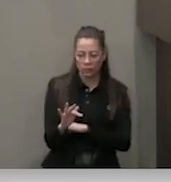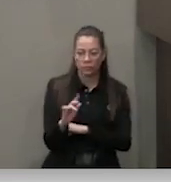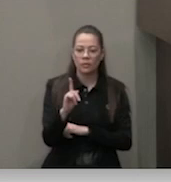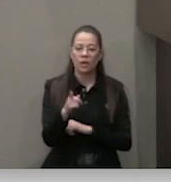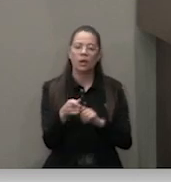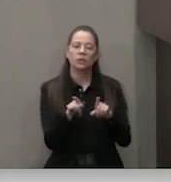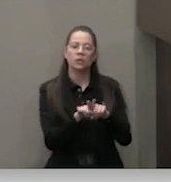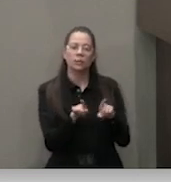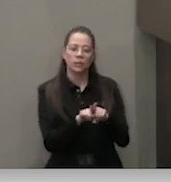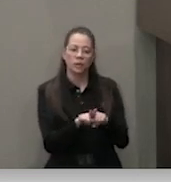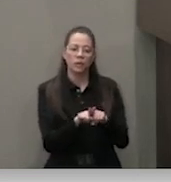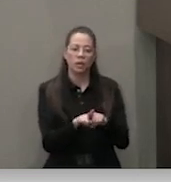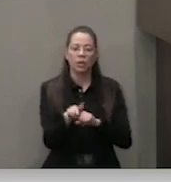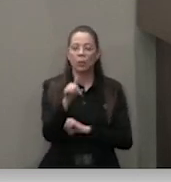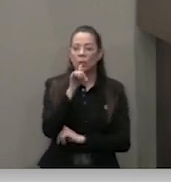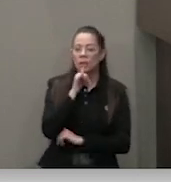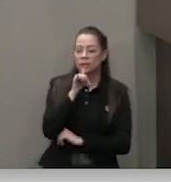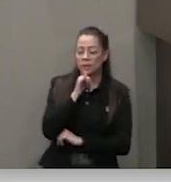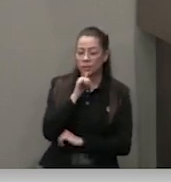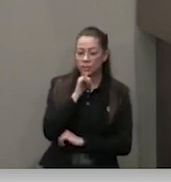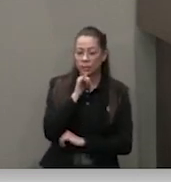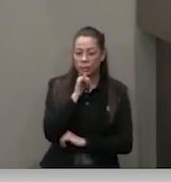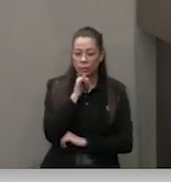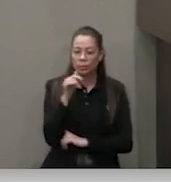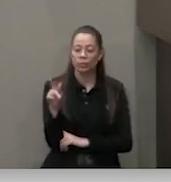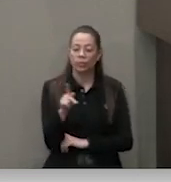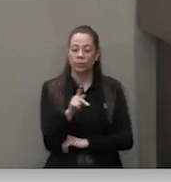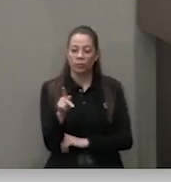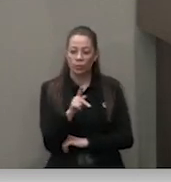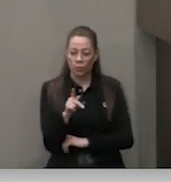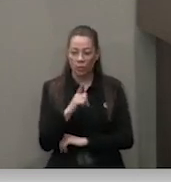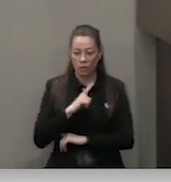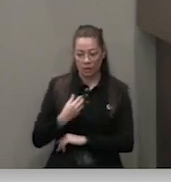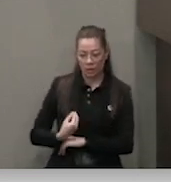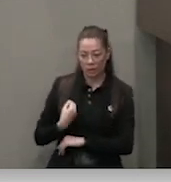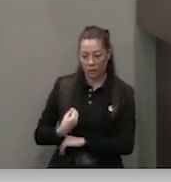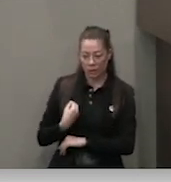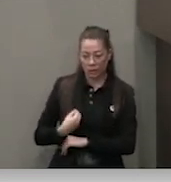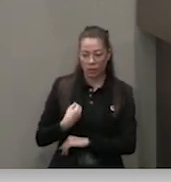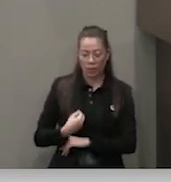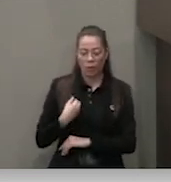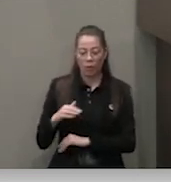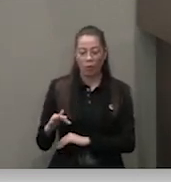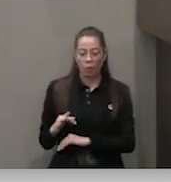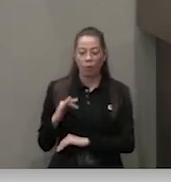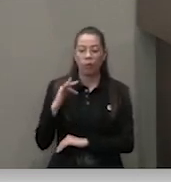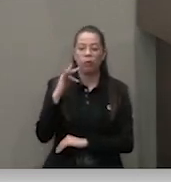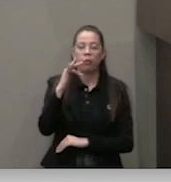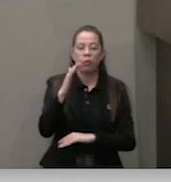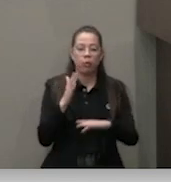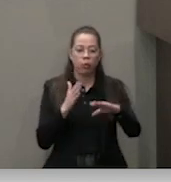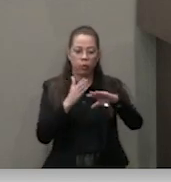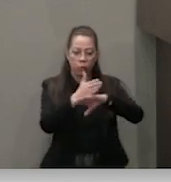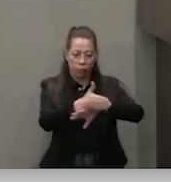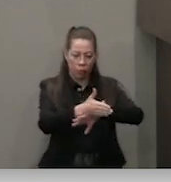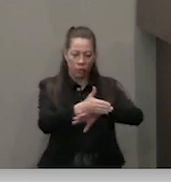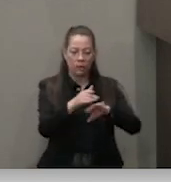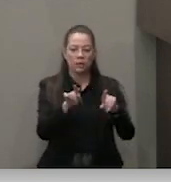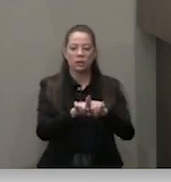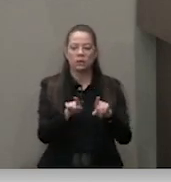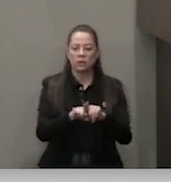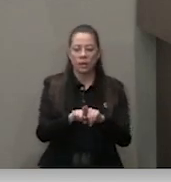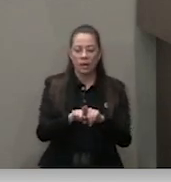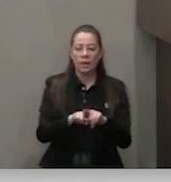e é também um exemplo pros professores que aí estão pros que se atrevem a entrar na